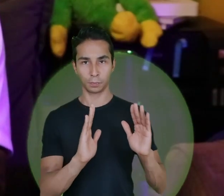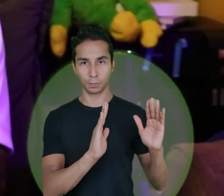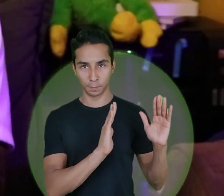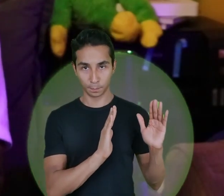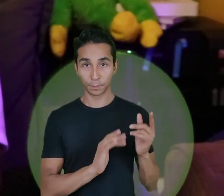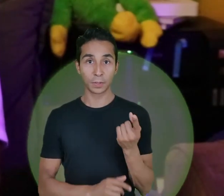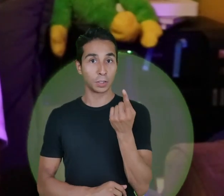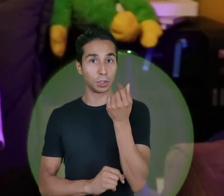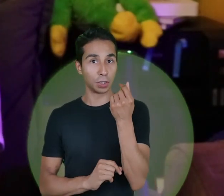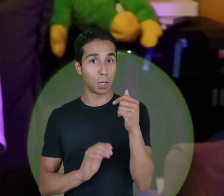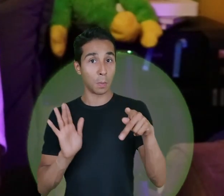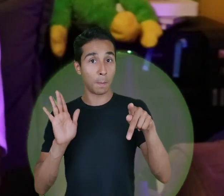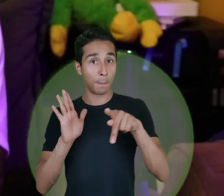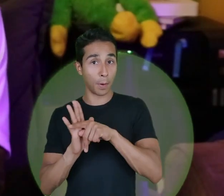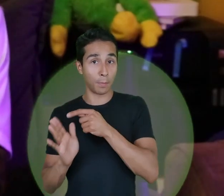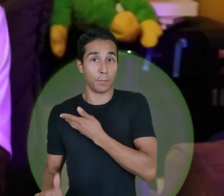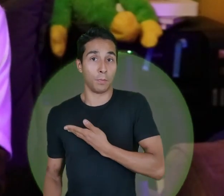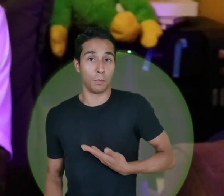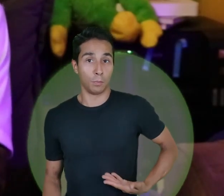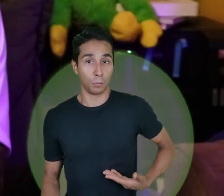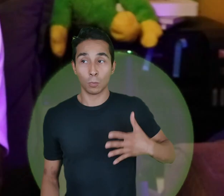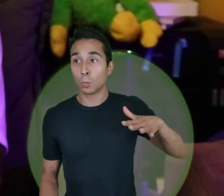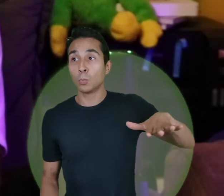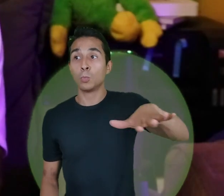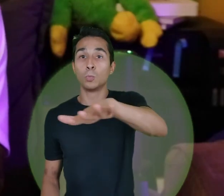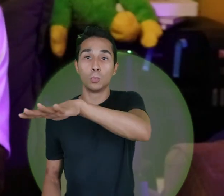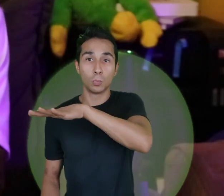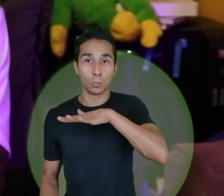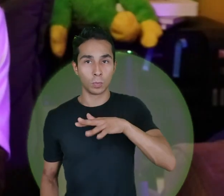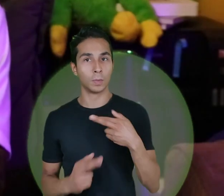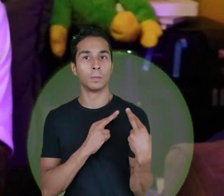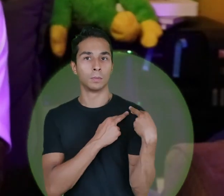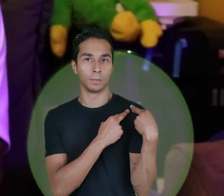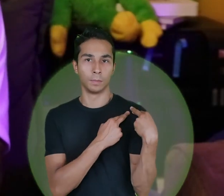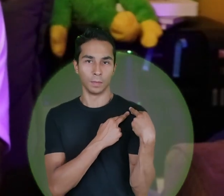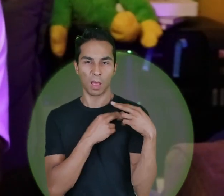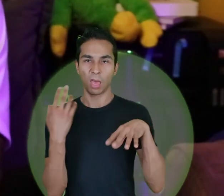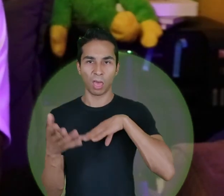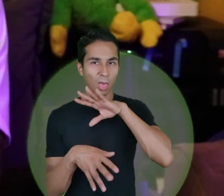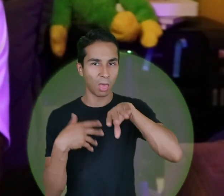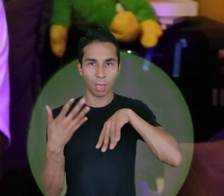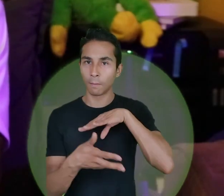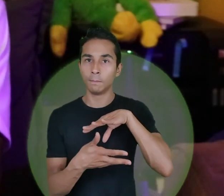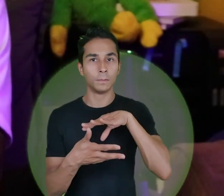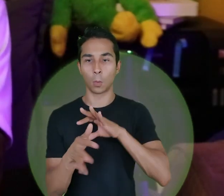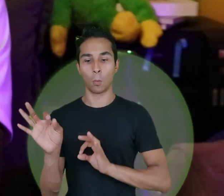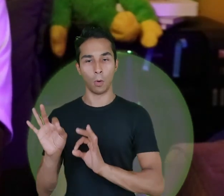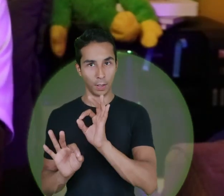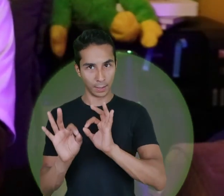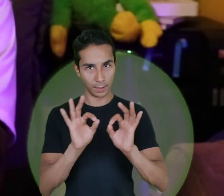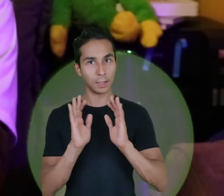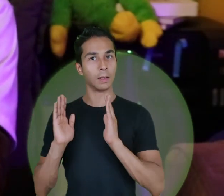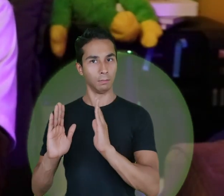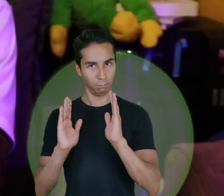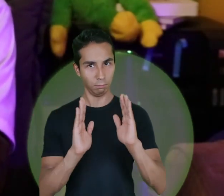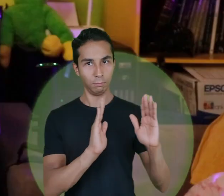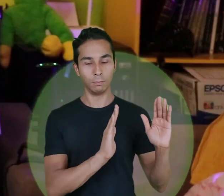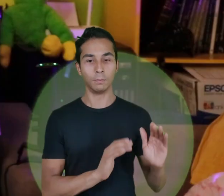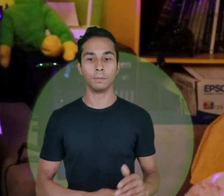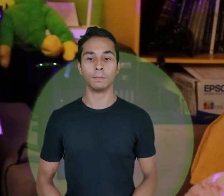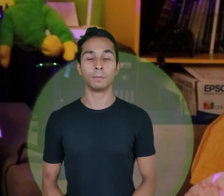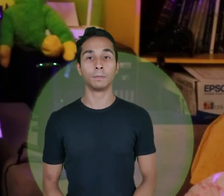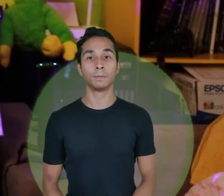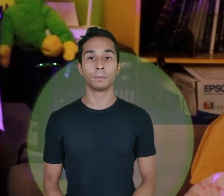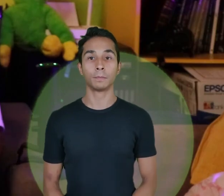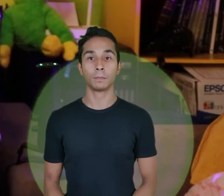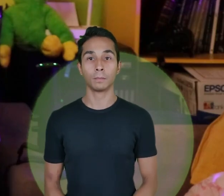contas, muitas vezes são dinheiro público, né, então é uma responsabilidade muito grande e não é nada bagunçado, tipo, tem que ser tudo muito organizado. A gente